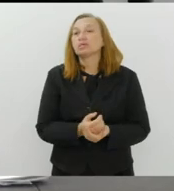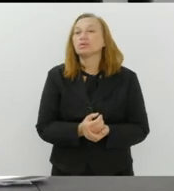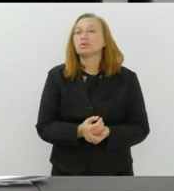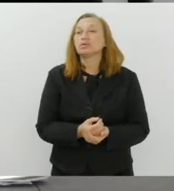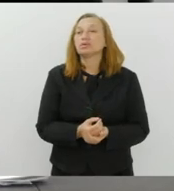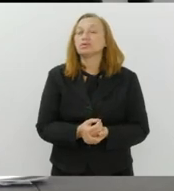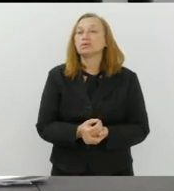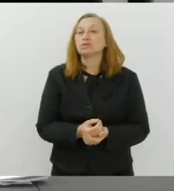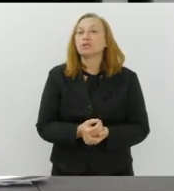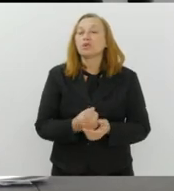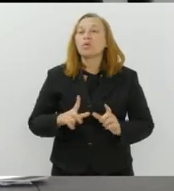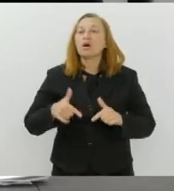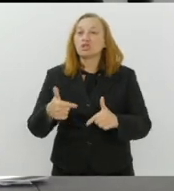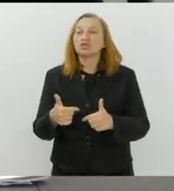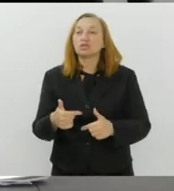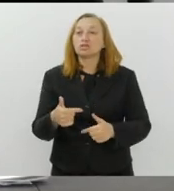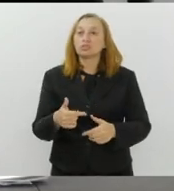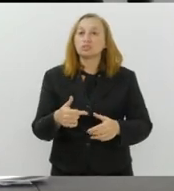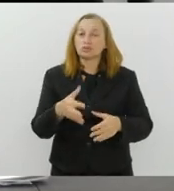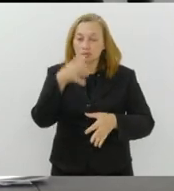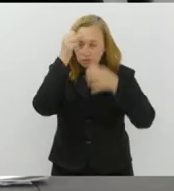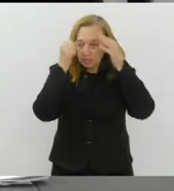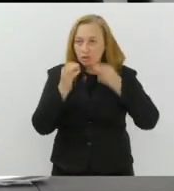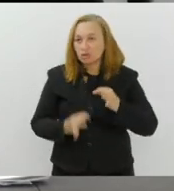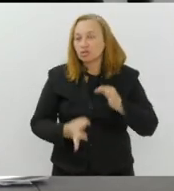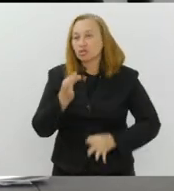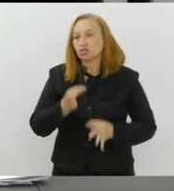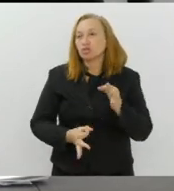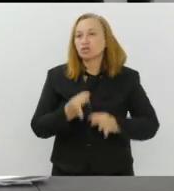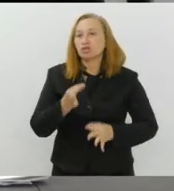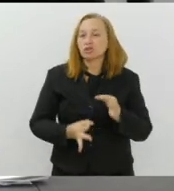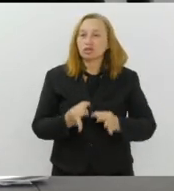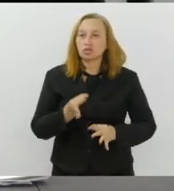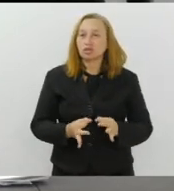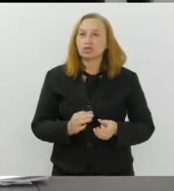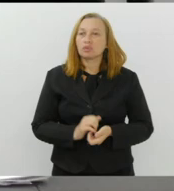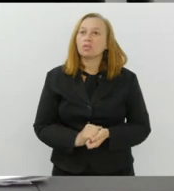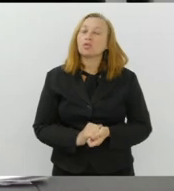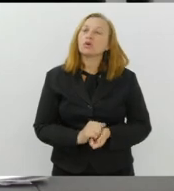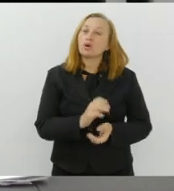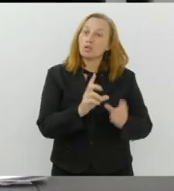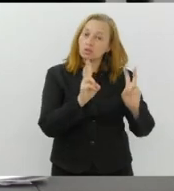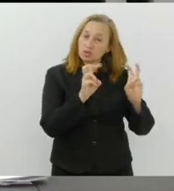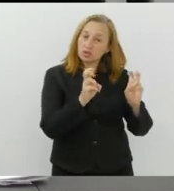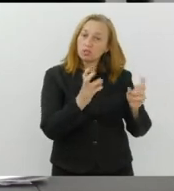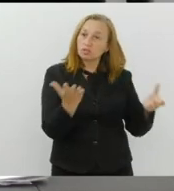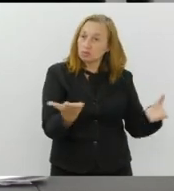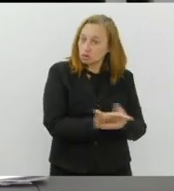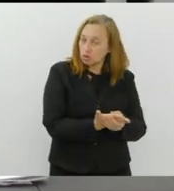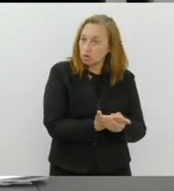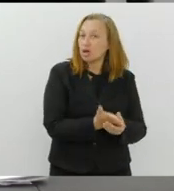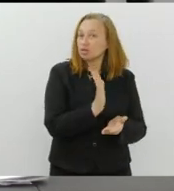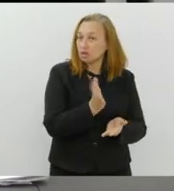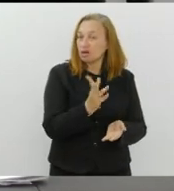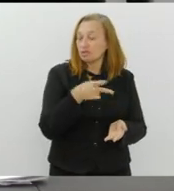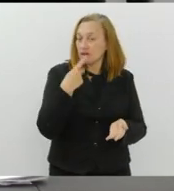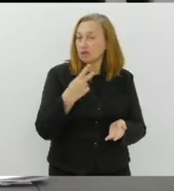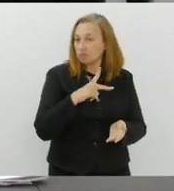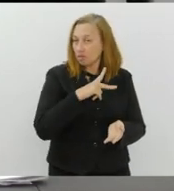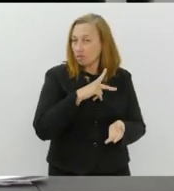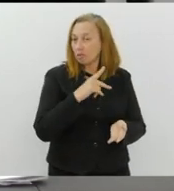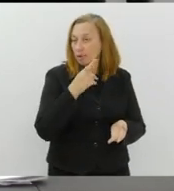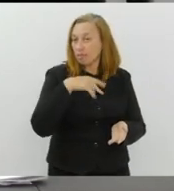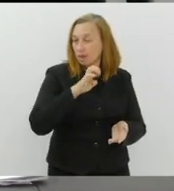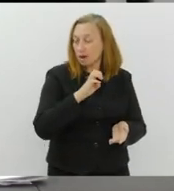de Justiça tem tomado em relação às ações que estão transitadas em julgado, como aqui a prova que foi levantada, né, pelas próprias mães, e